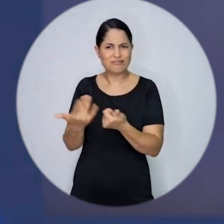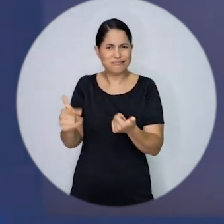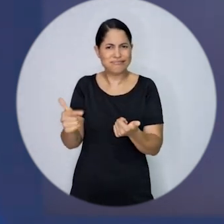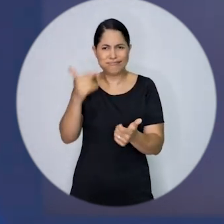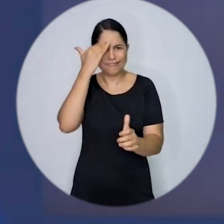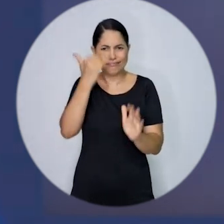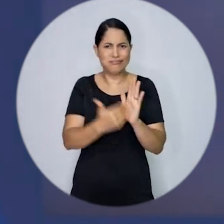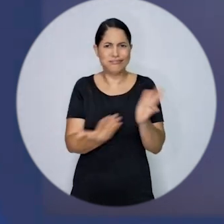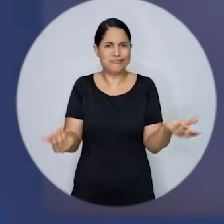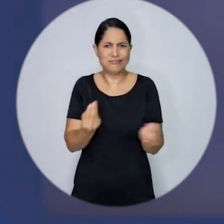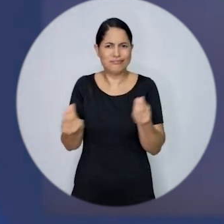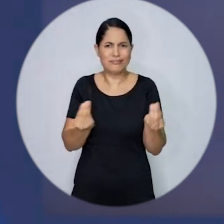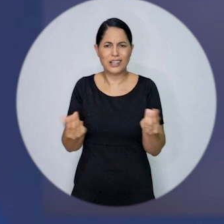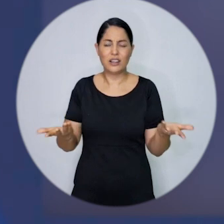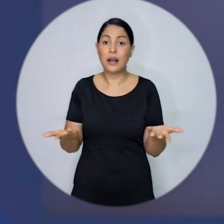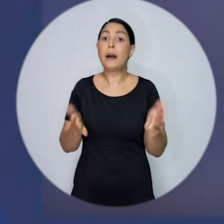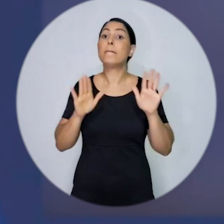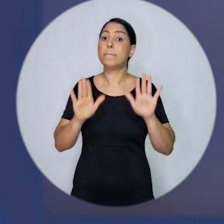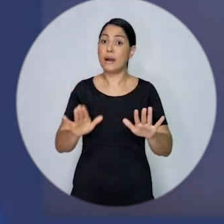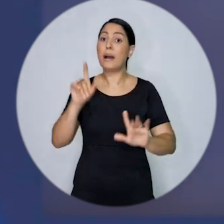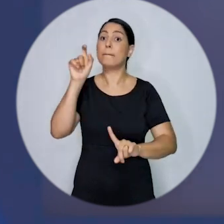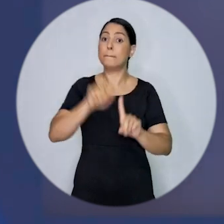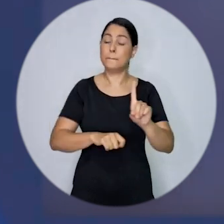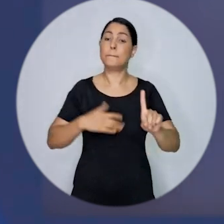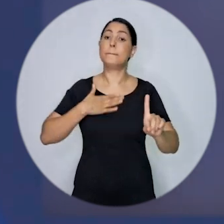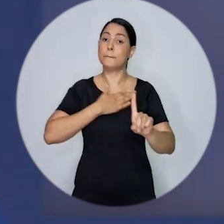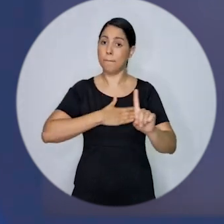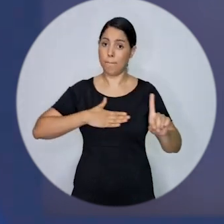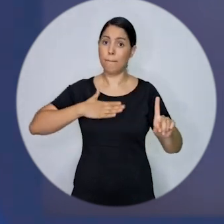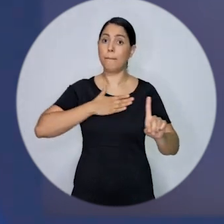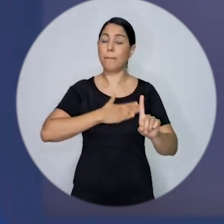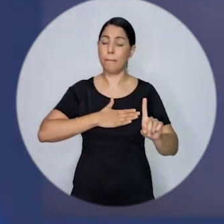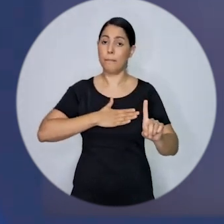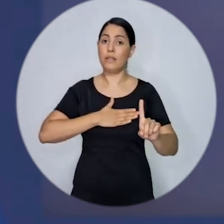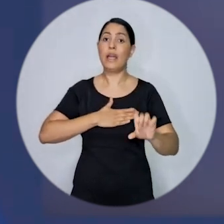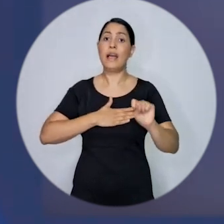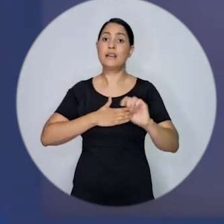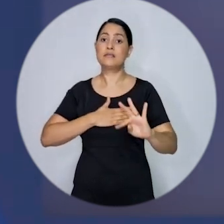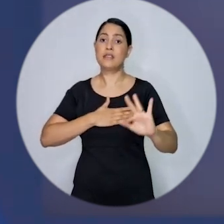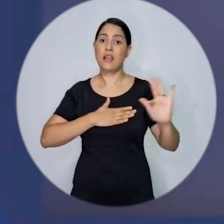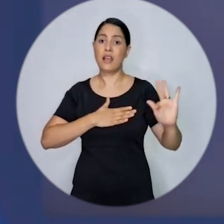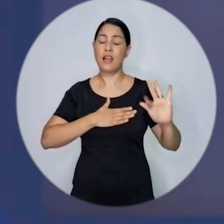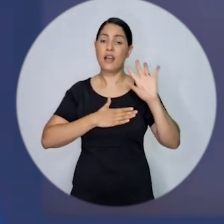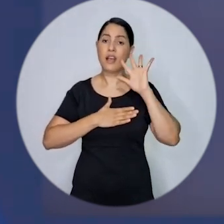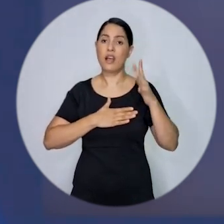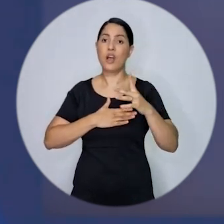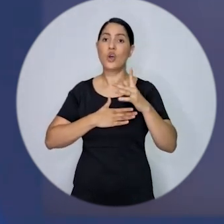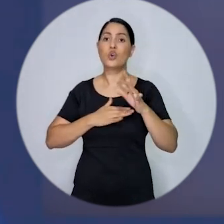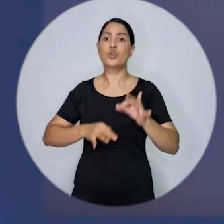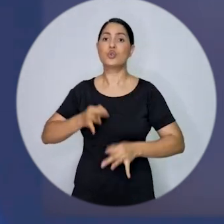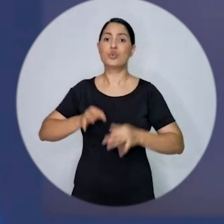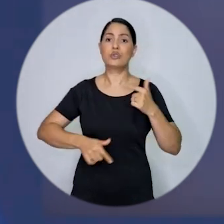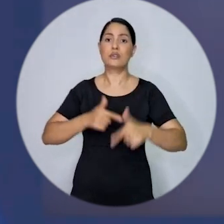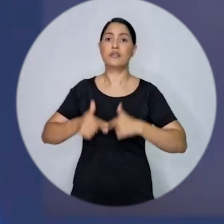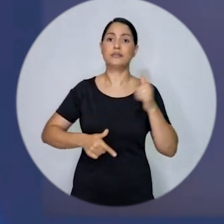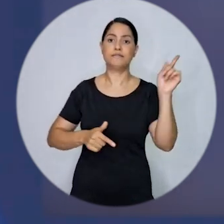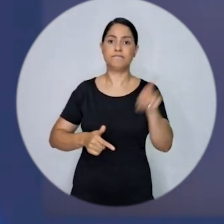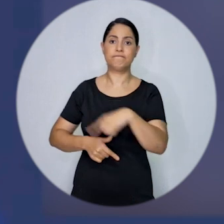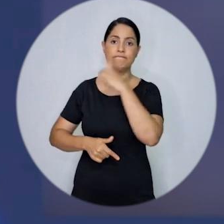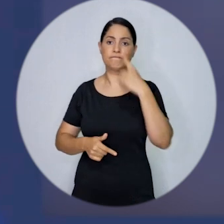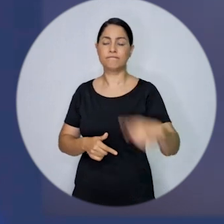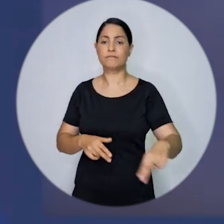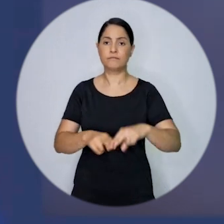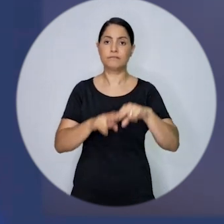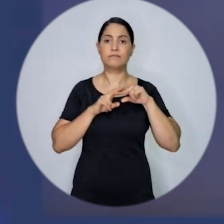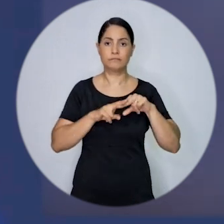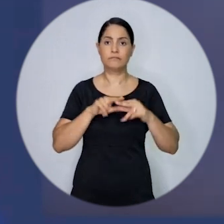de precedente no ordenamento jurídico. Em agosto, o STF anulou decisão da Justiça do Trabalho